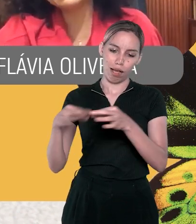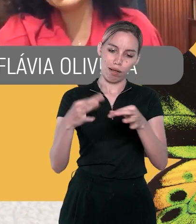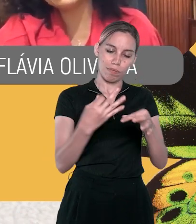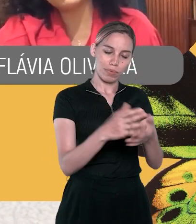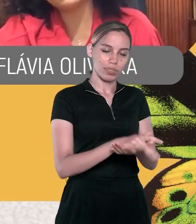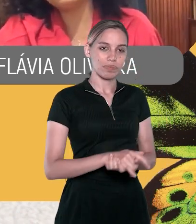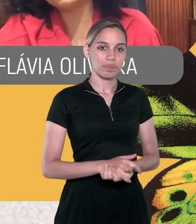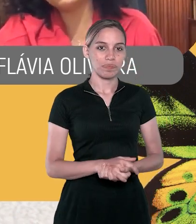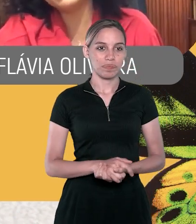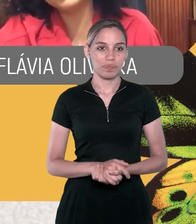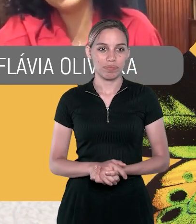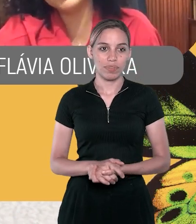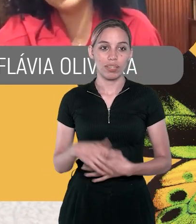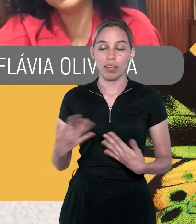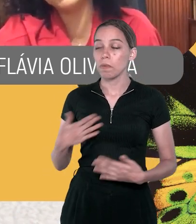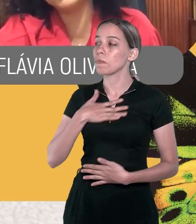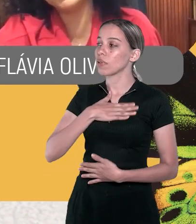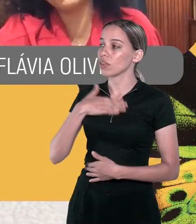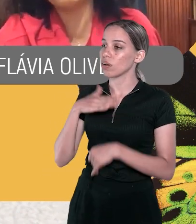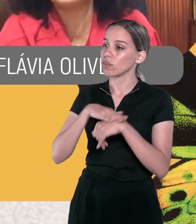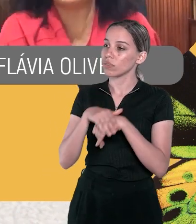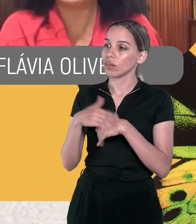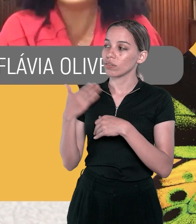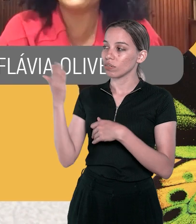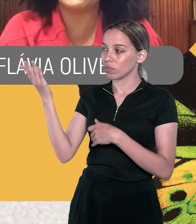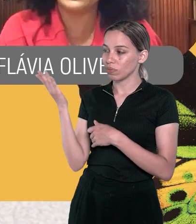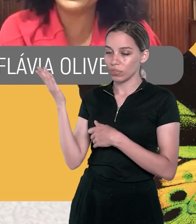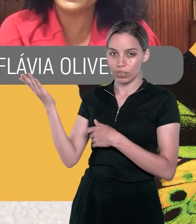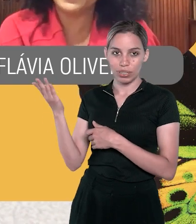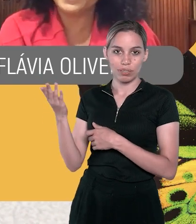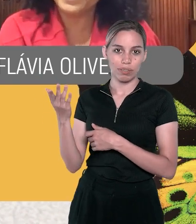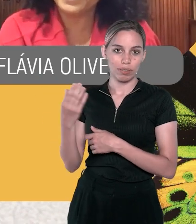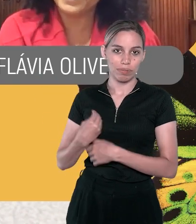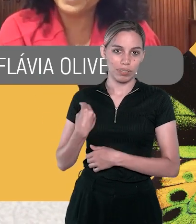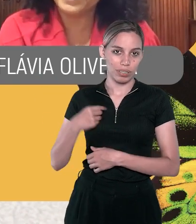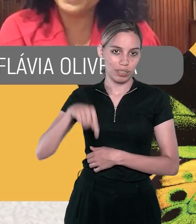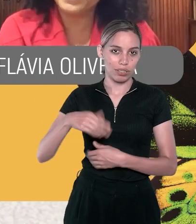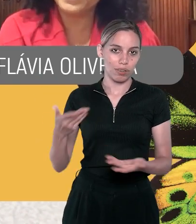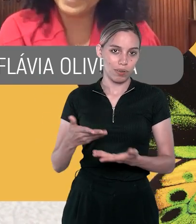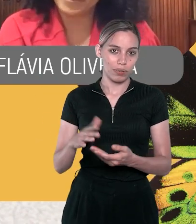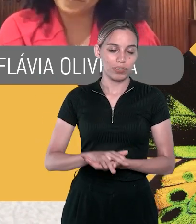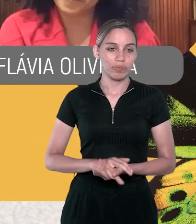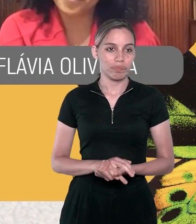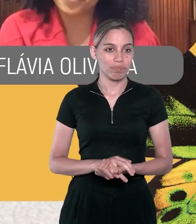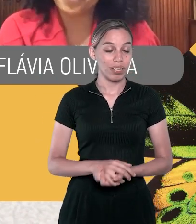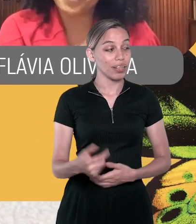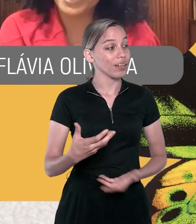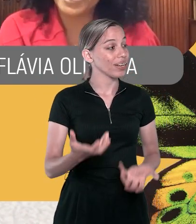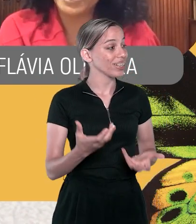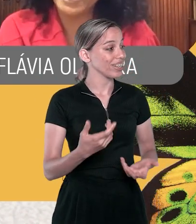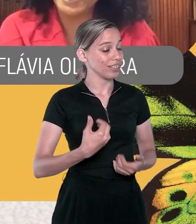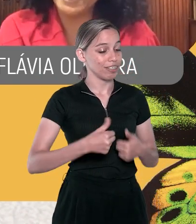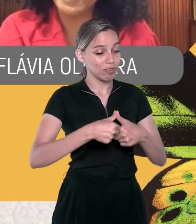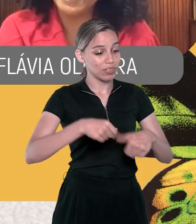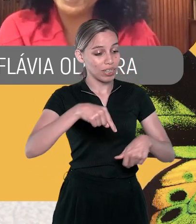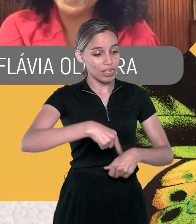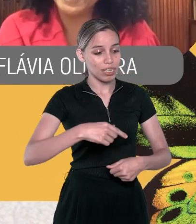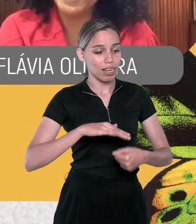Flávia, prazer falar com vocês, queridos, estar com vocês essa noite. Eu queria ficar aqui a noite inteira, mas